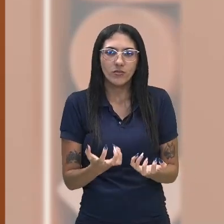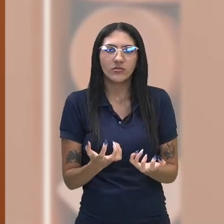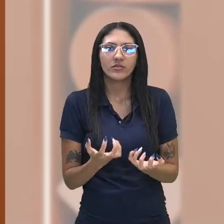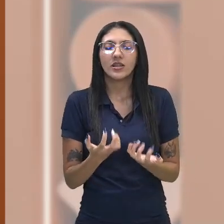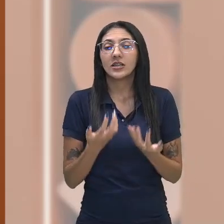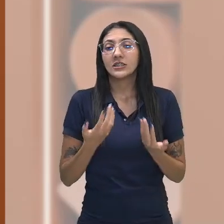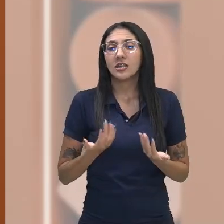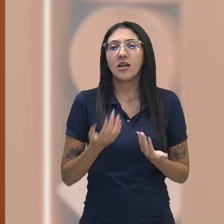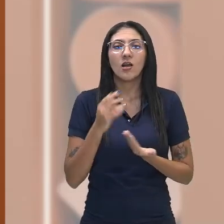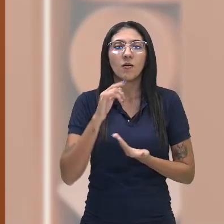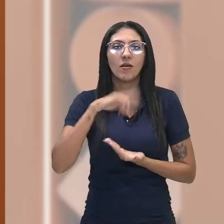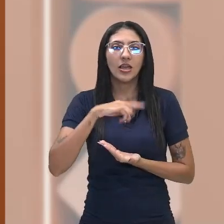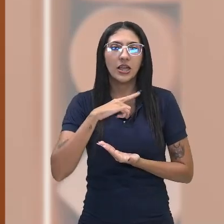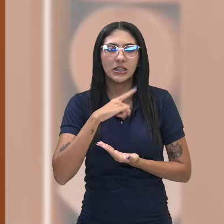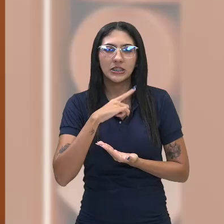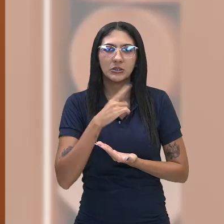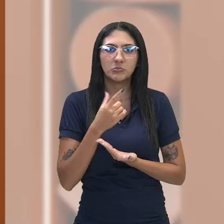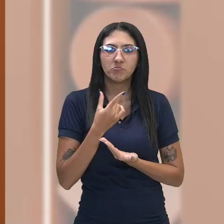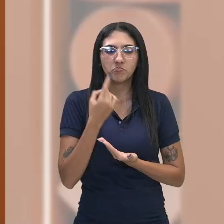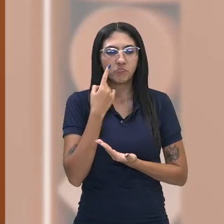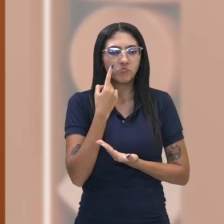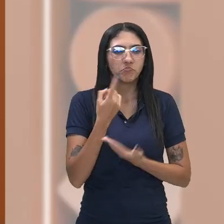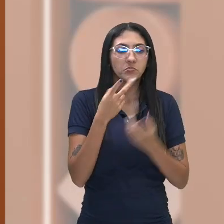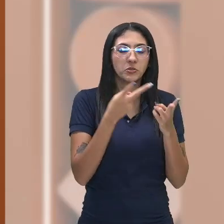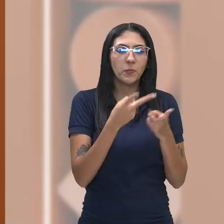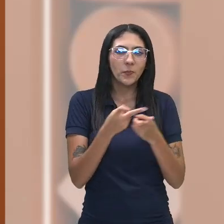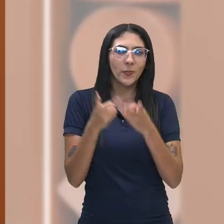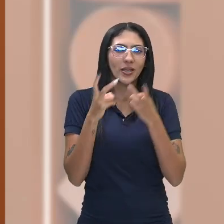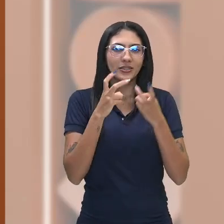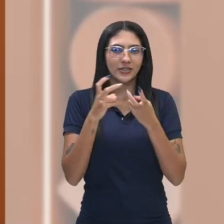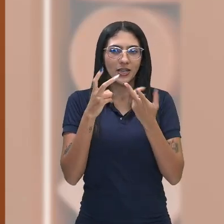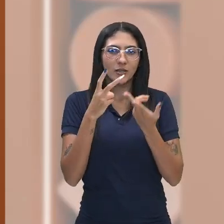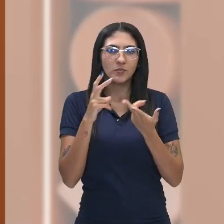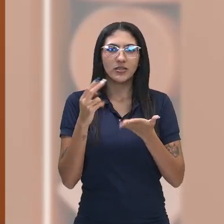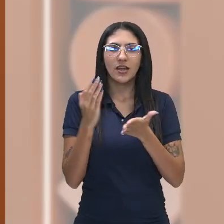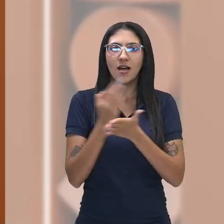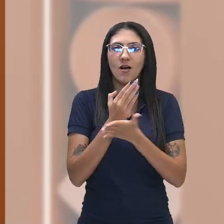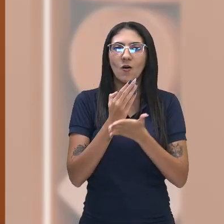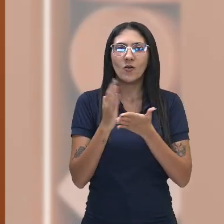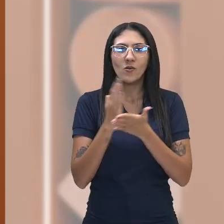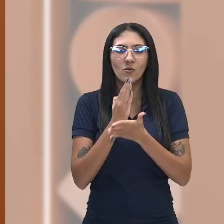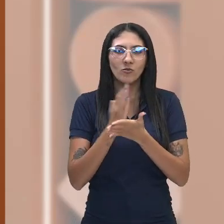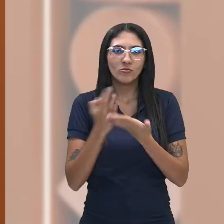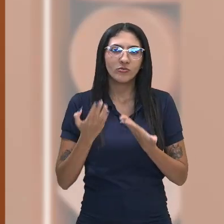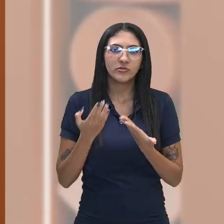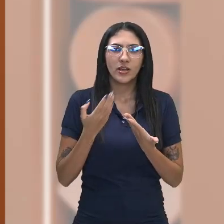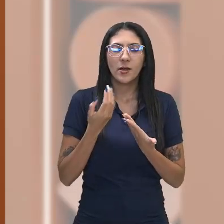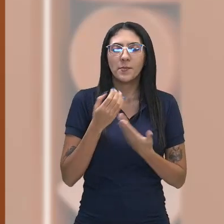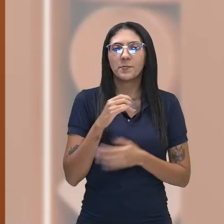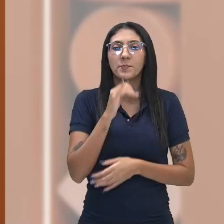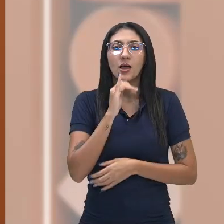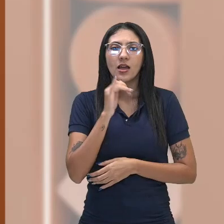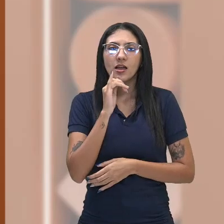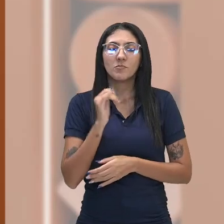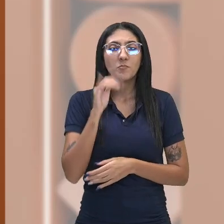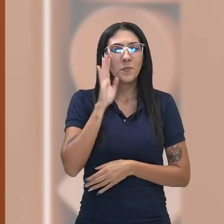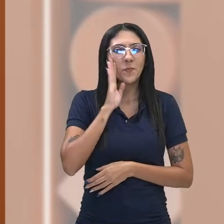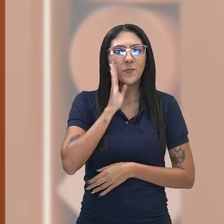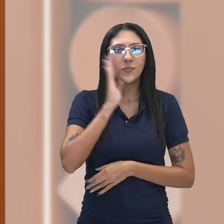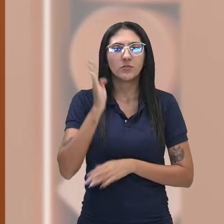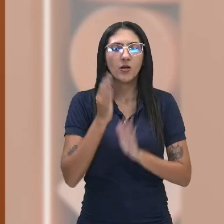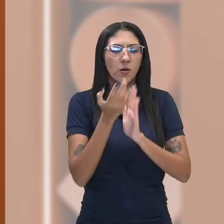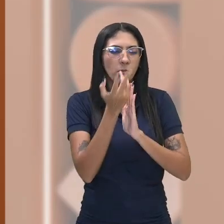ela acaba revelando algumas das inscrições